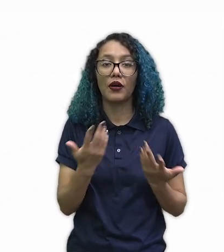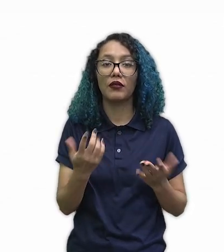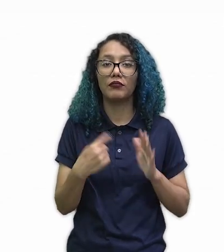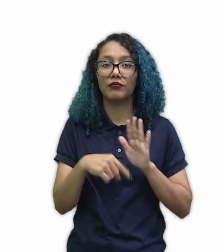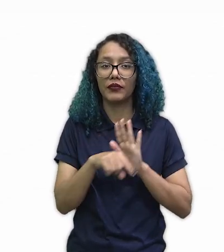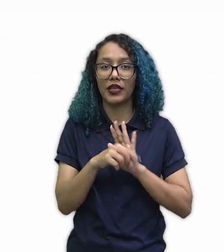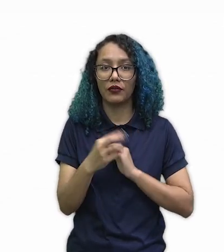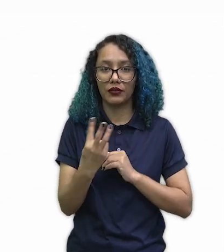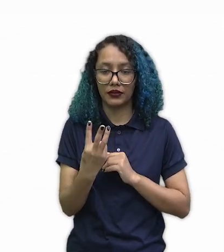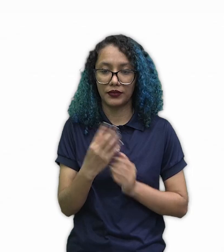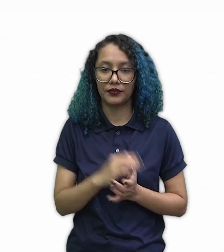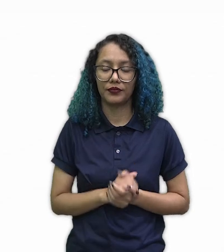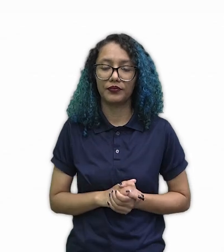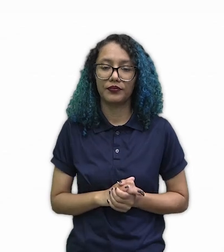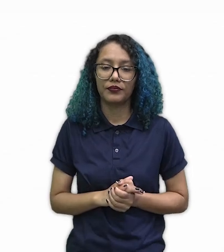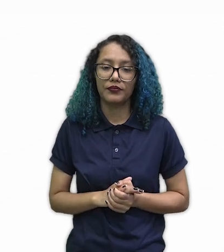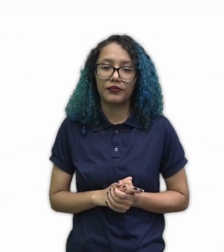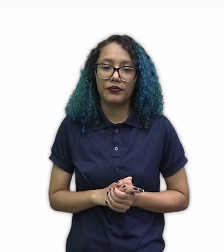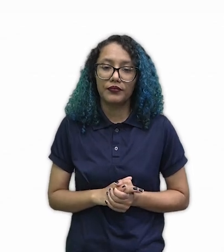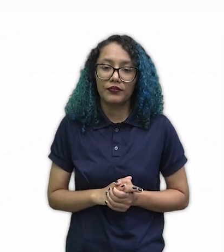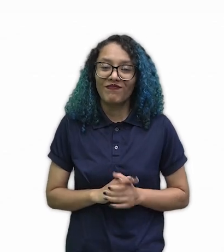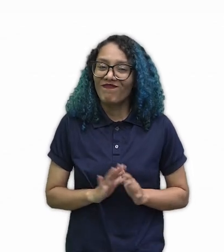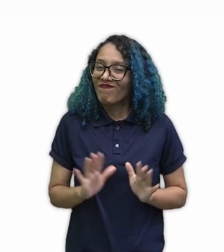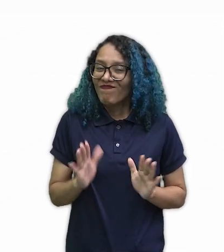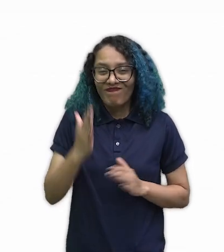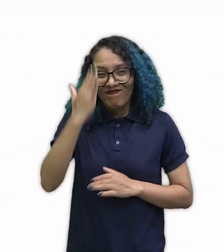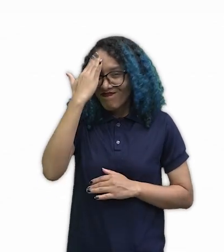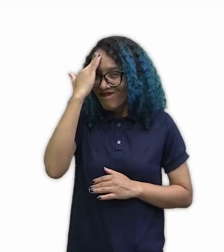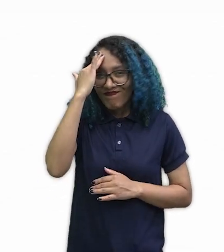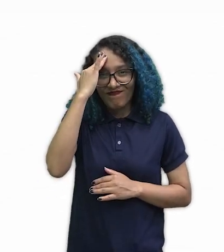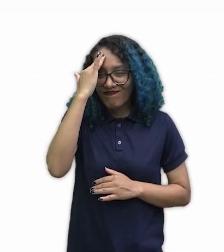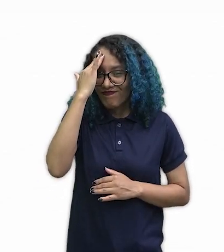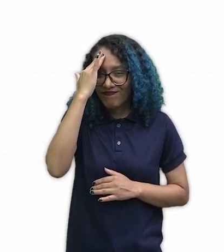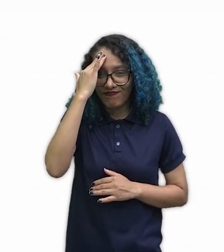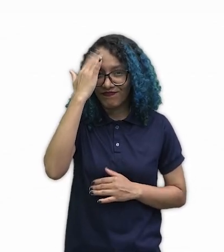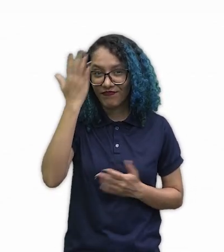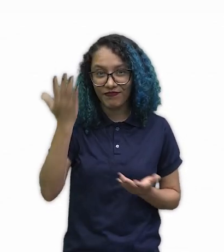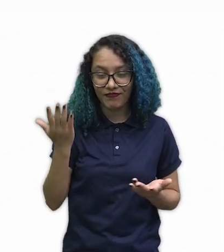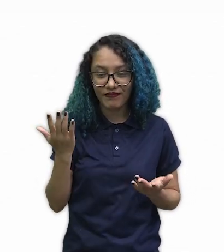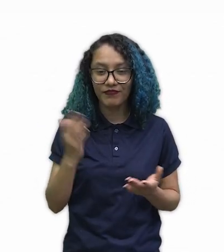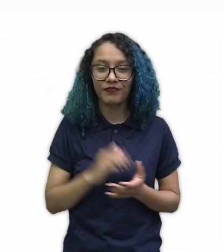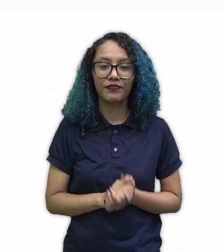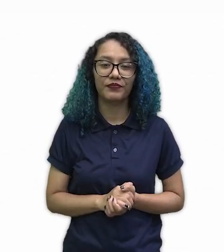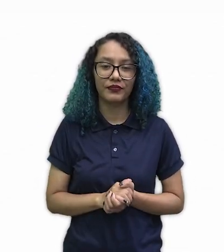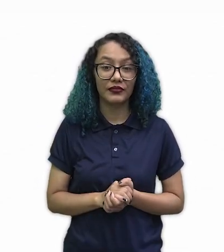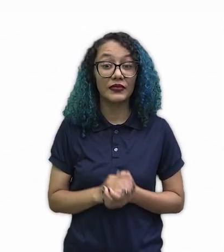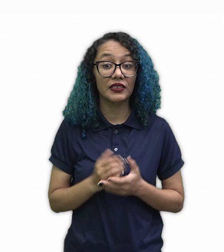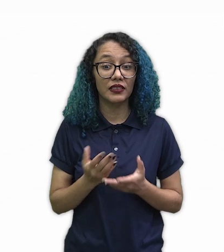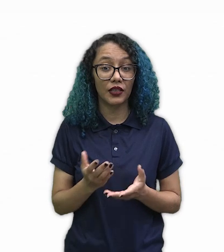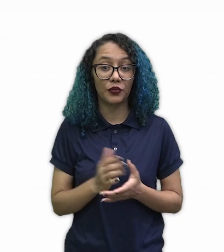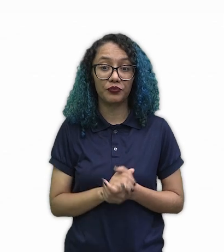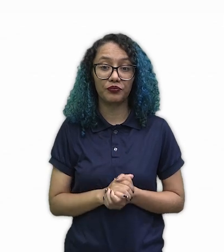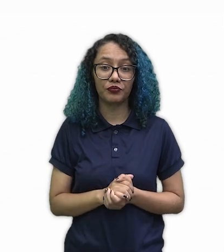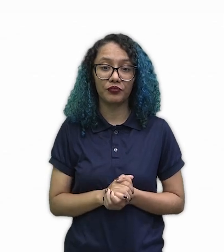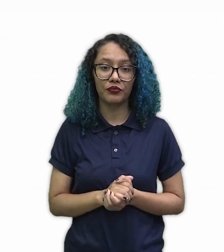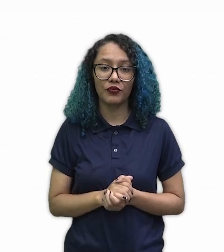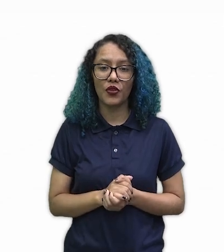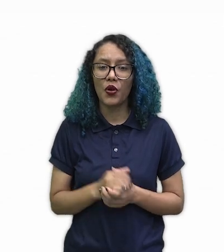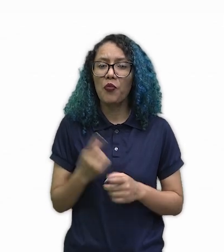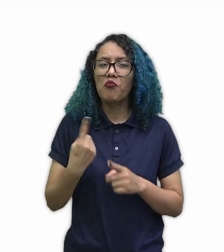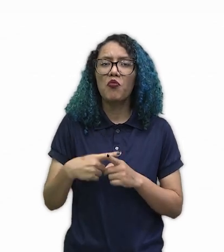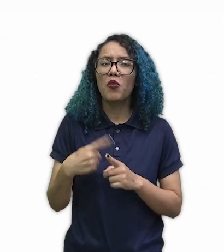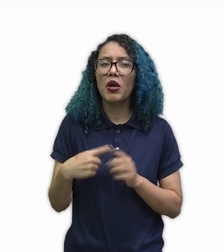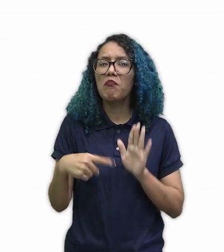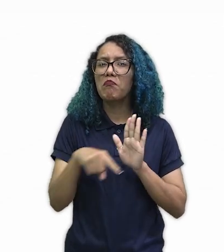é igual a menos 3. Professor, não entendi não. Por que log de 0,001